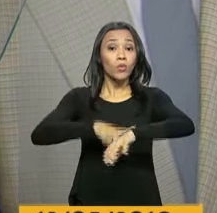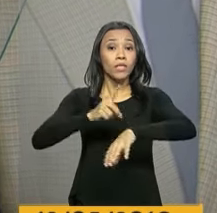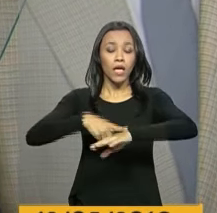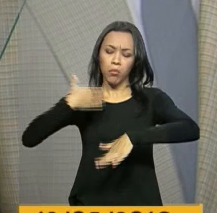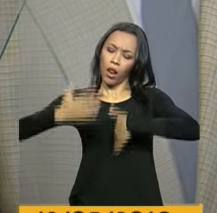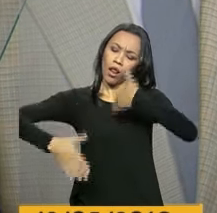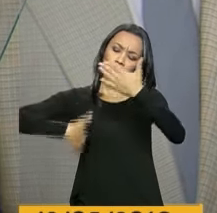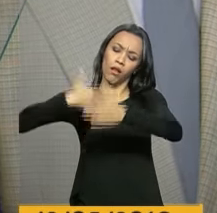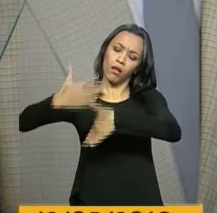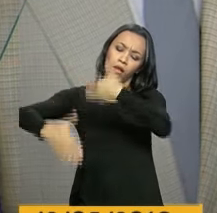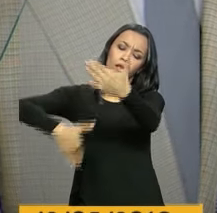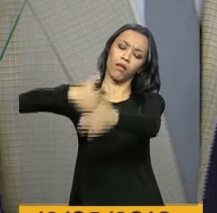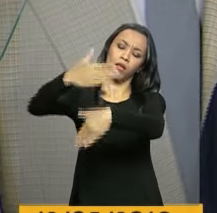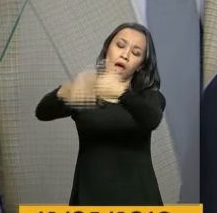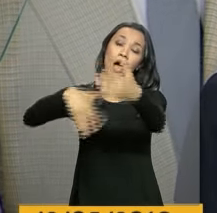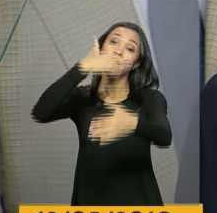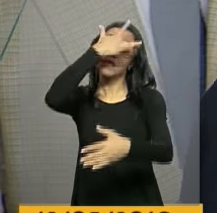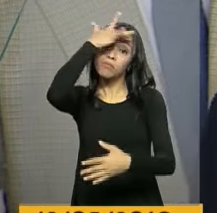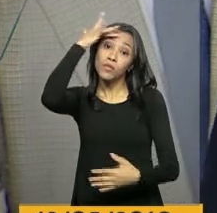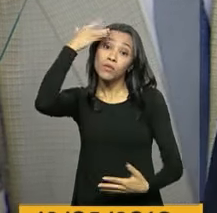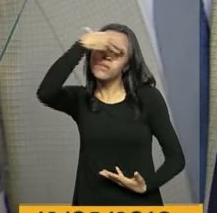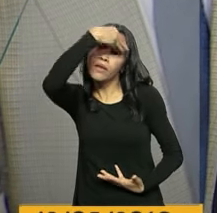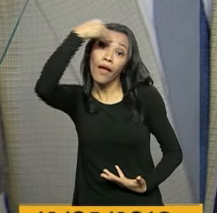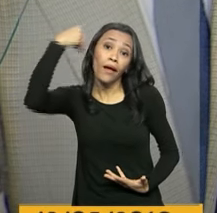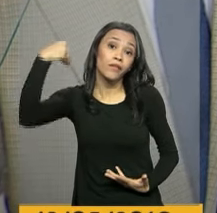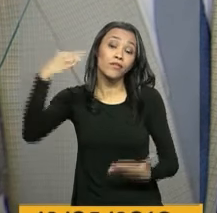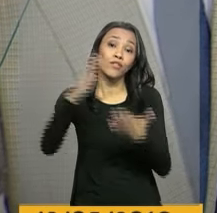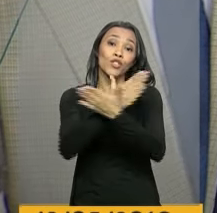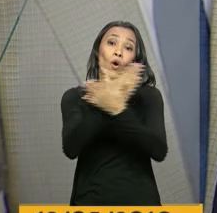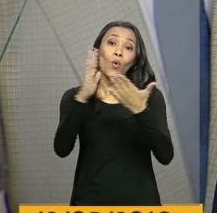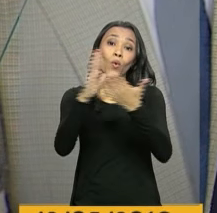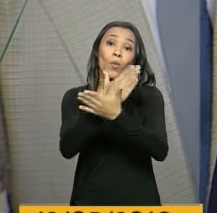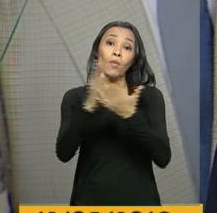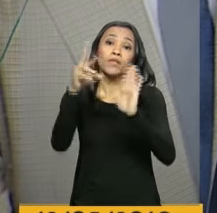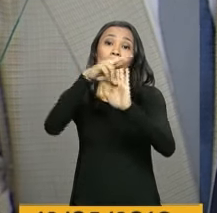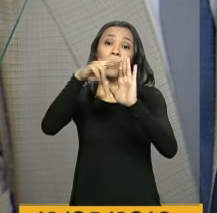percebo como as pessoas vão se esquecendo de certos conceitos